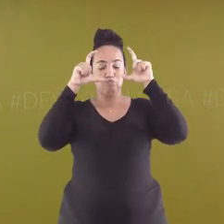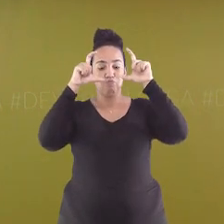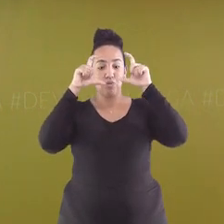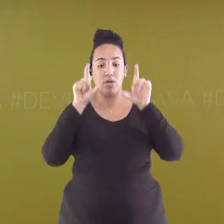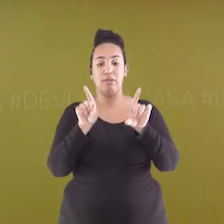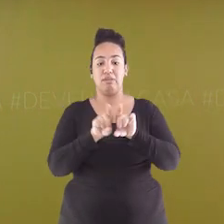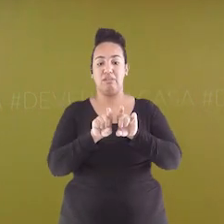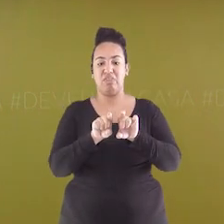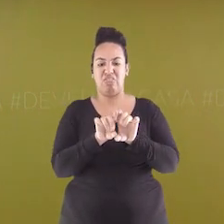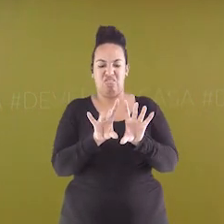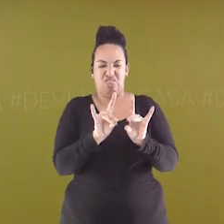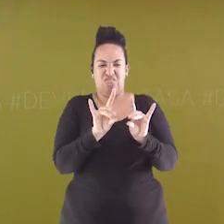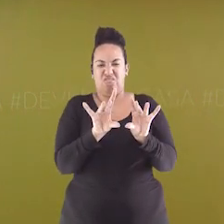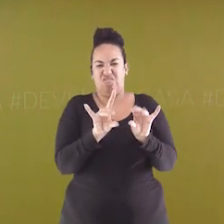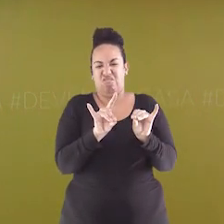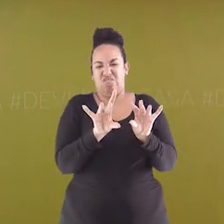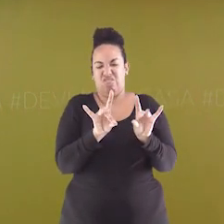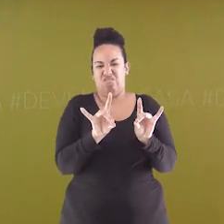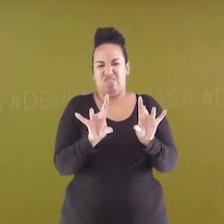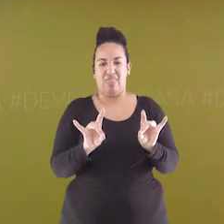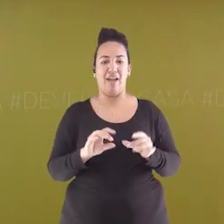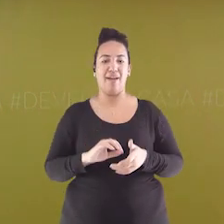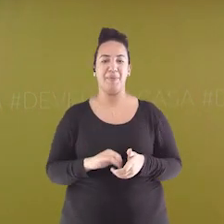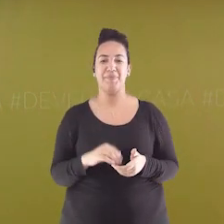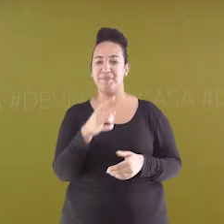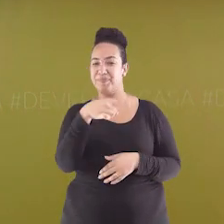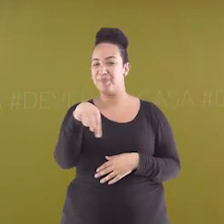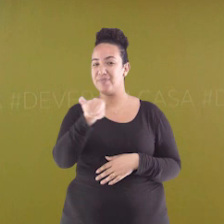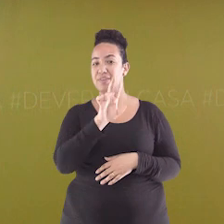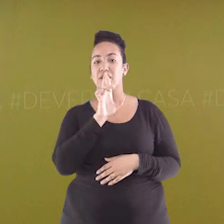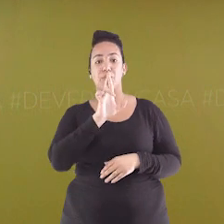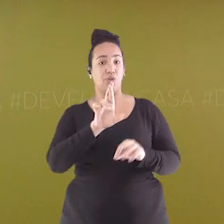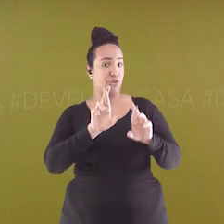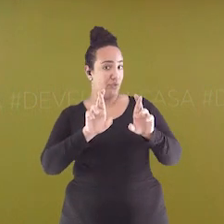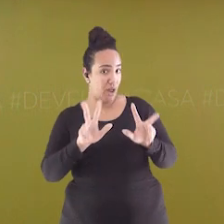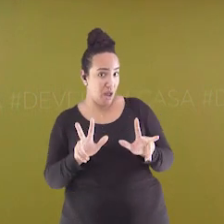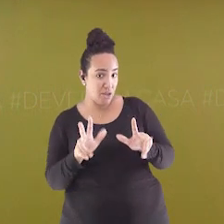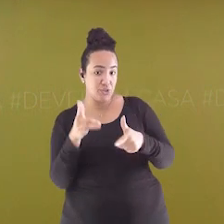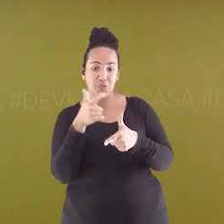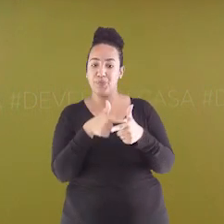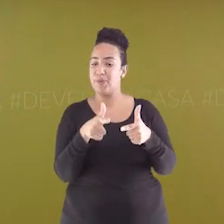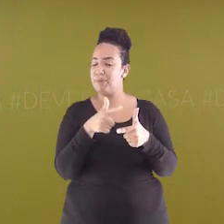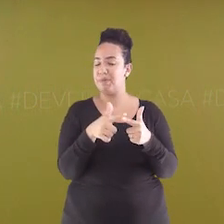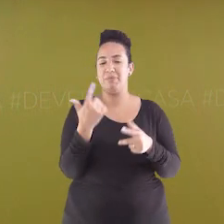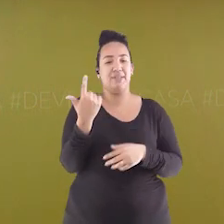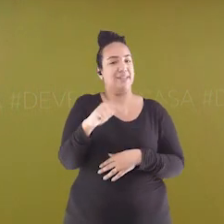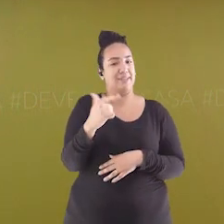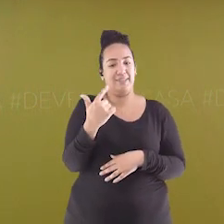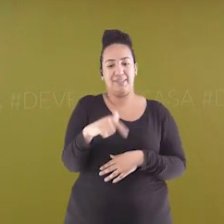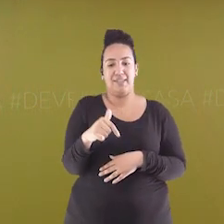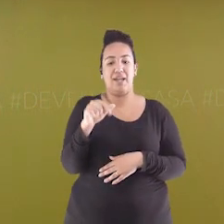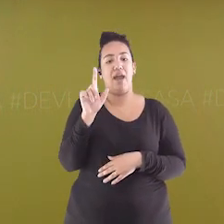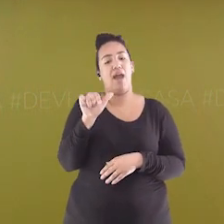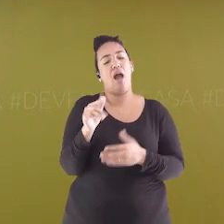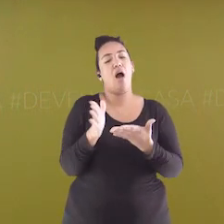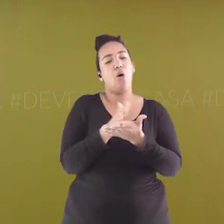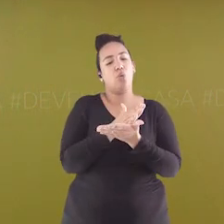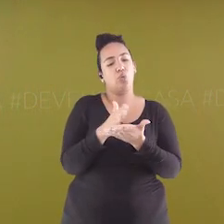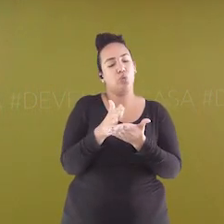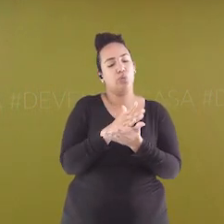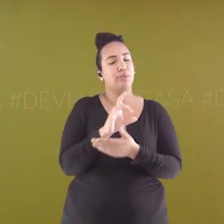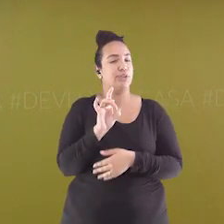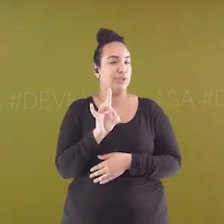olhudo e gosmento. Vocês colocaram outros? Não tem problema. Essas foram algumas, tá